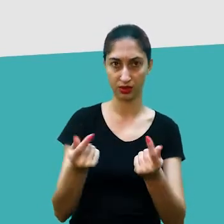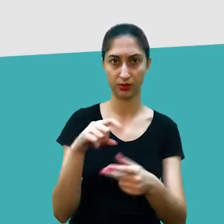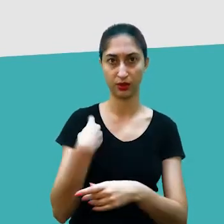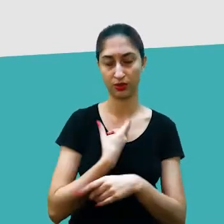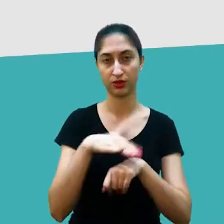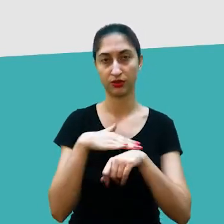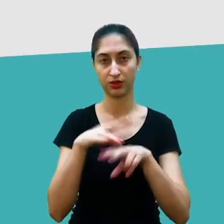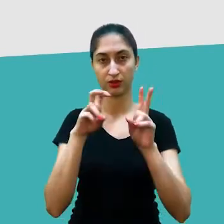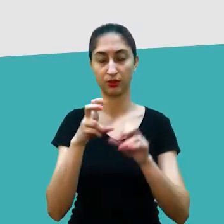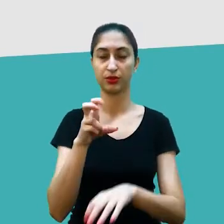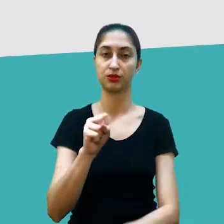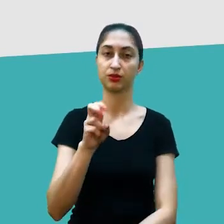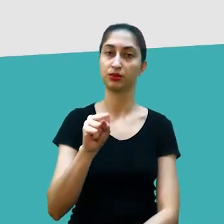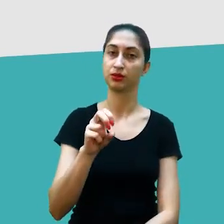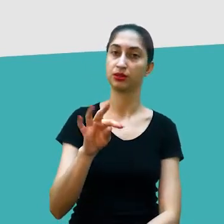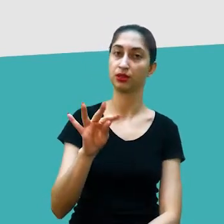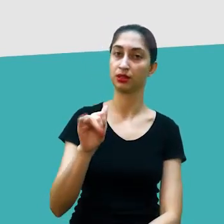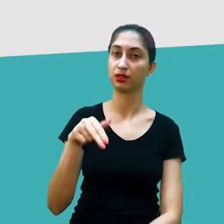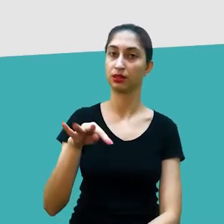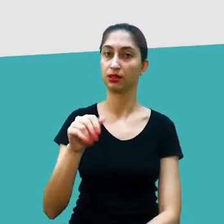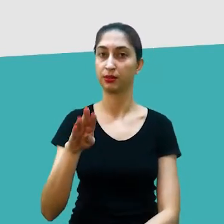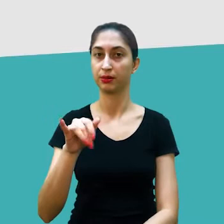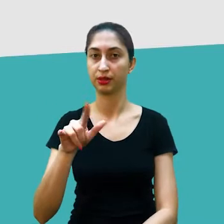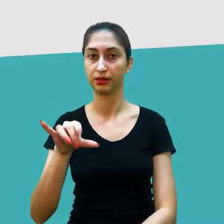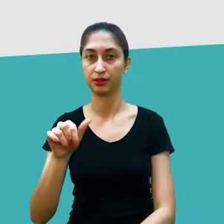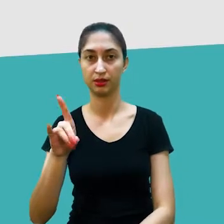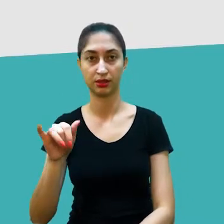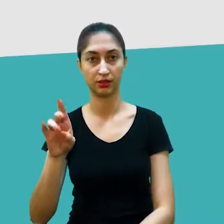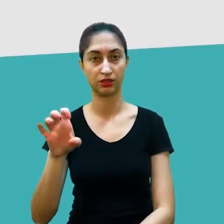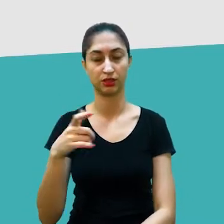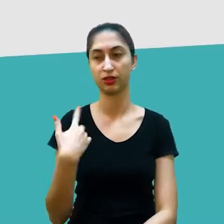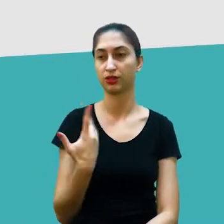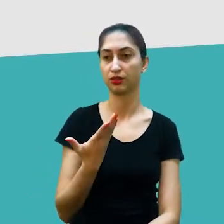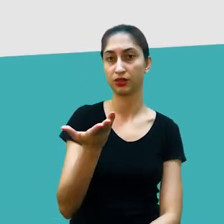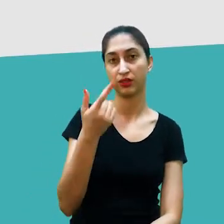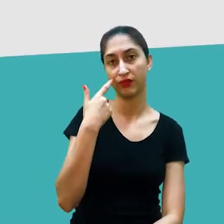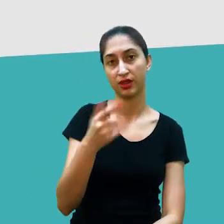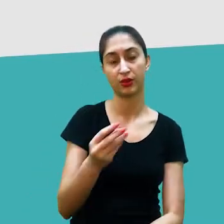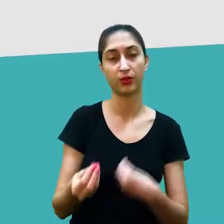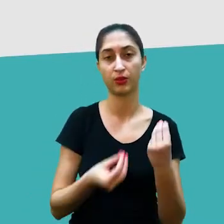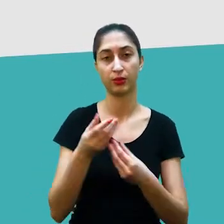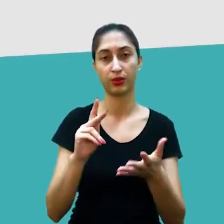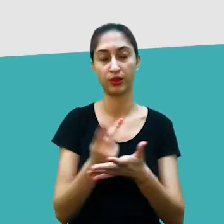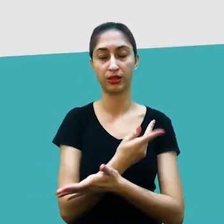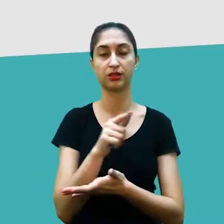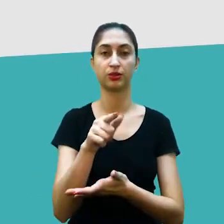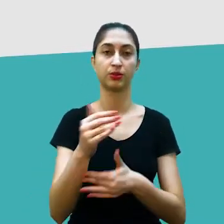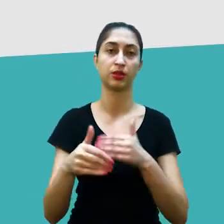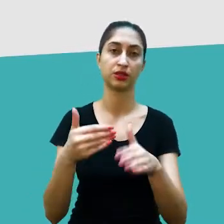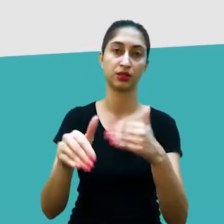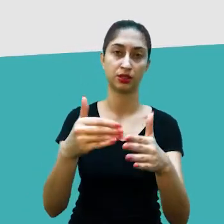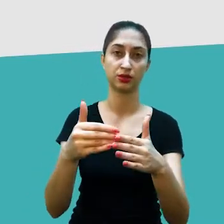fala sobre sustentabilidade, né? E cada vez está mais presente, assim. Como que você vê que isso está revolucionando os processos